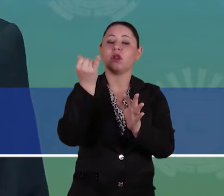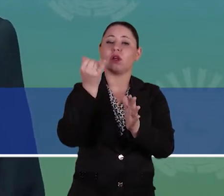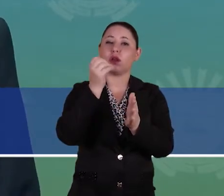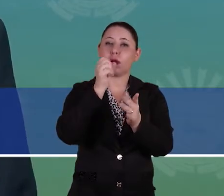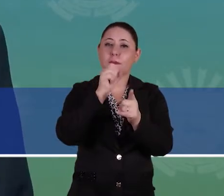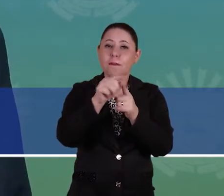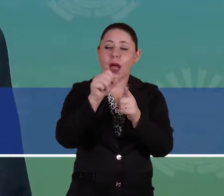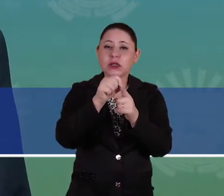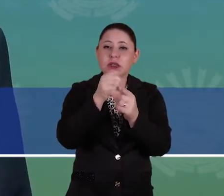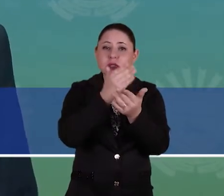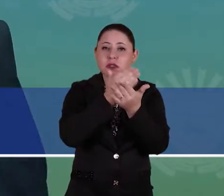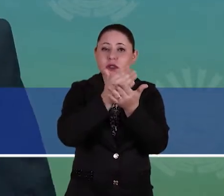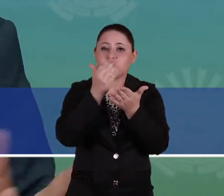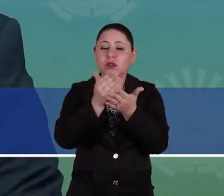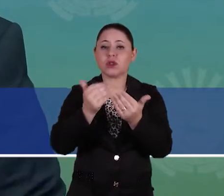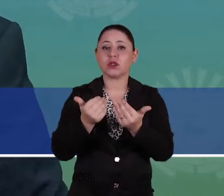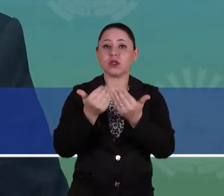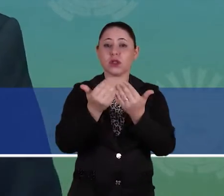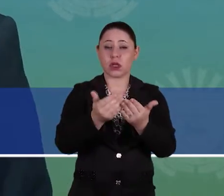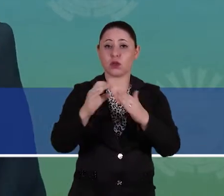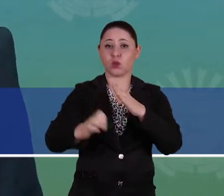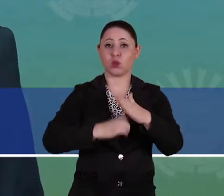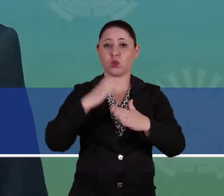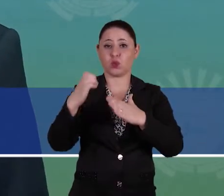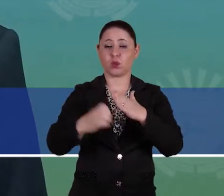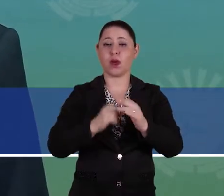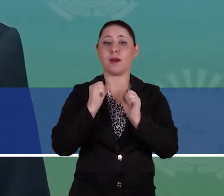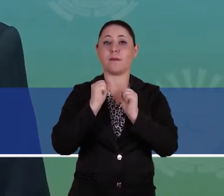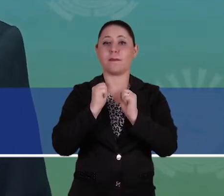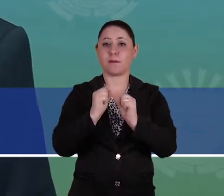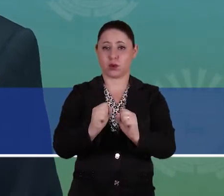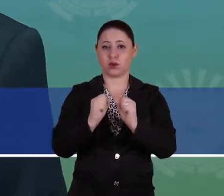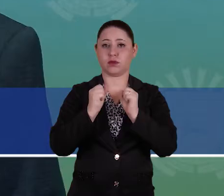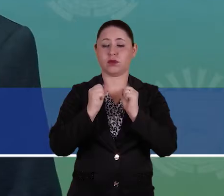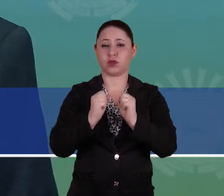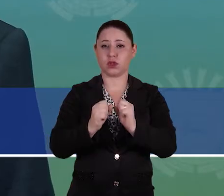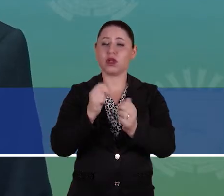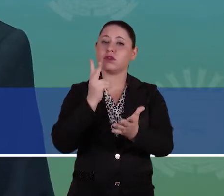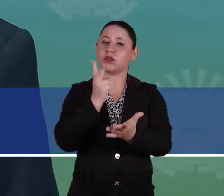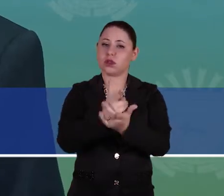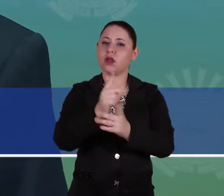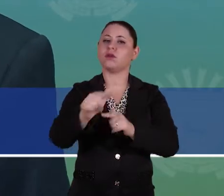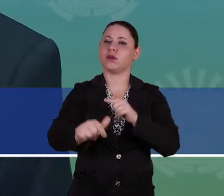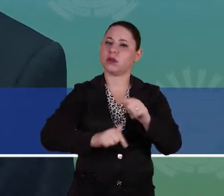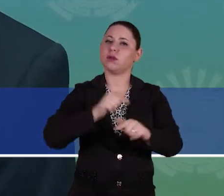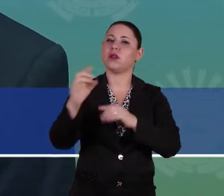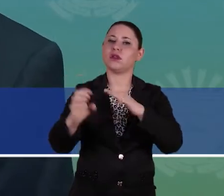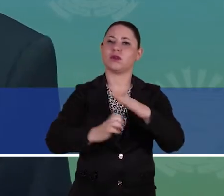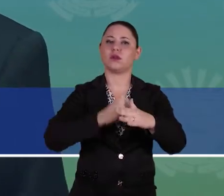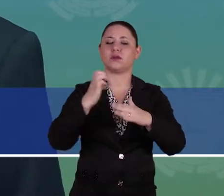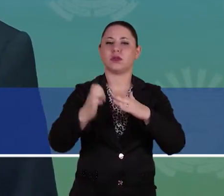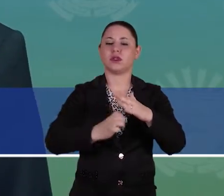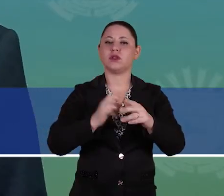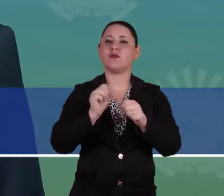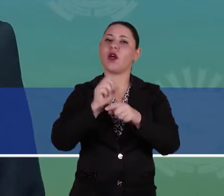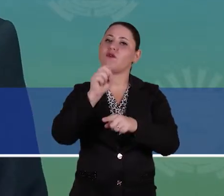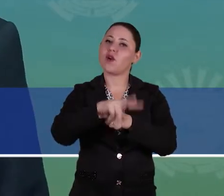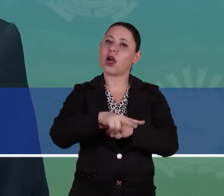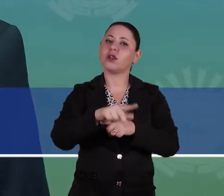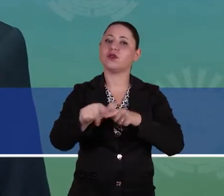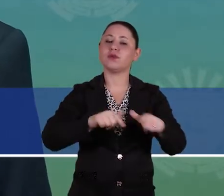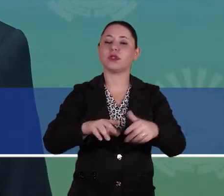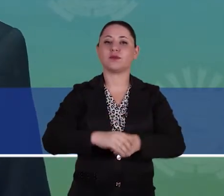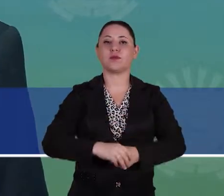monetária, parcelando e dando a esse empreendedor a possibilidade de continuar funcionando a sua empresa